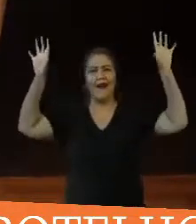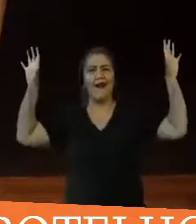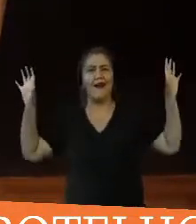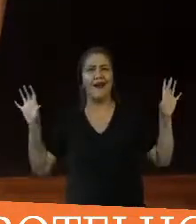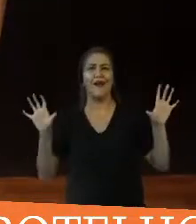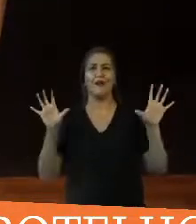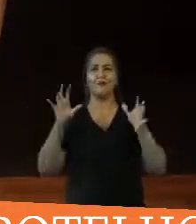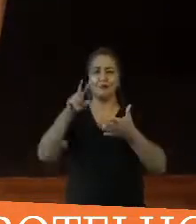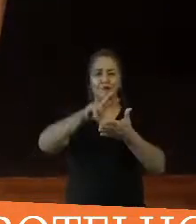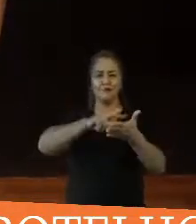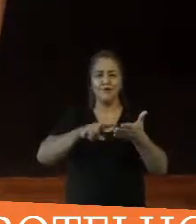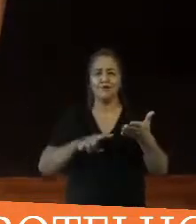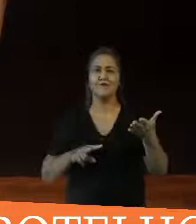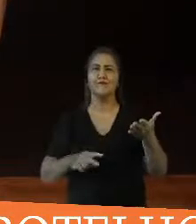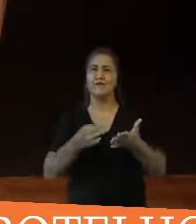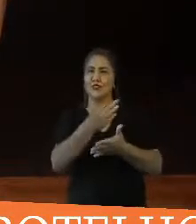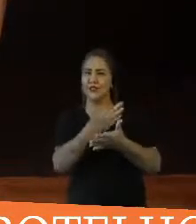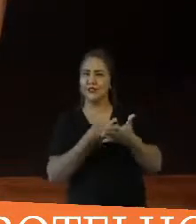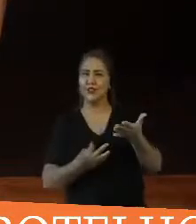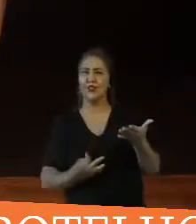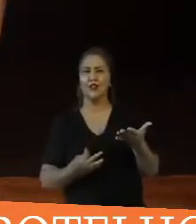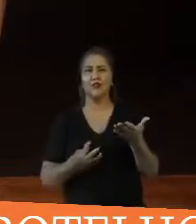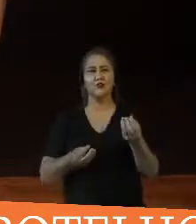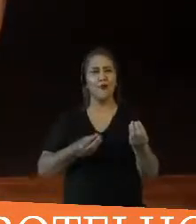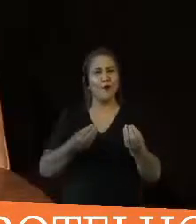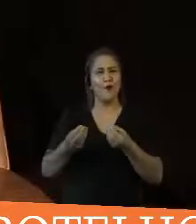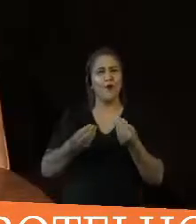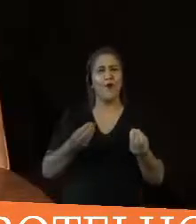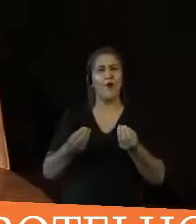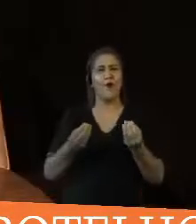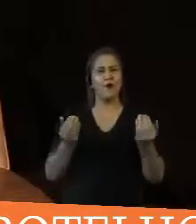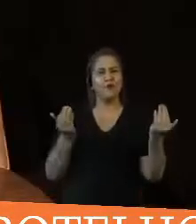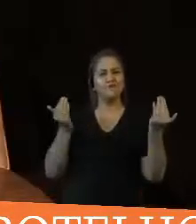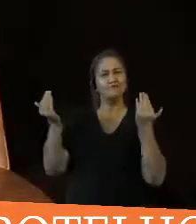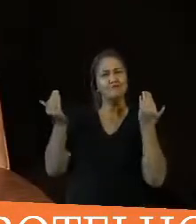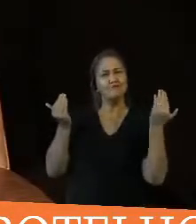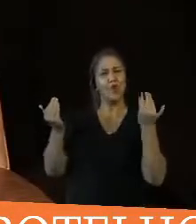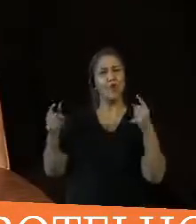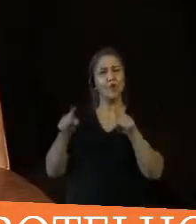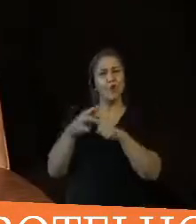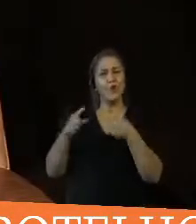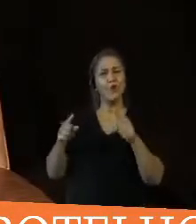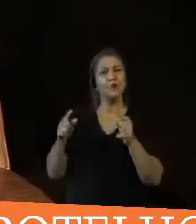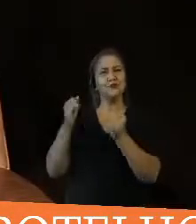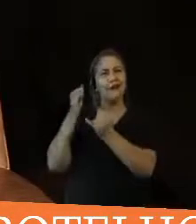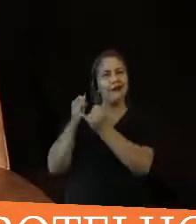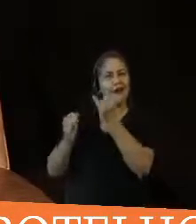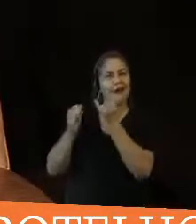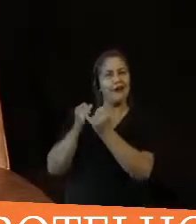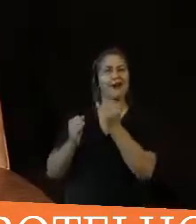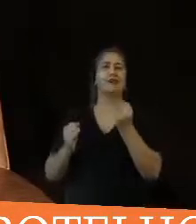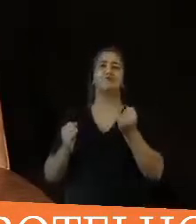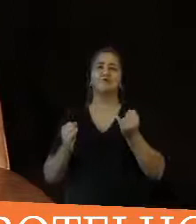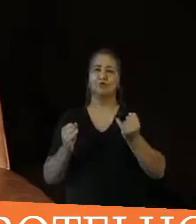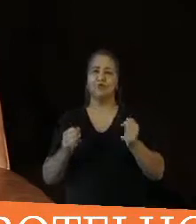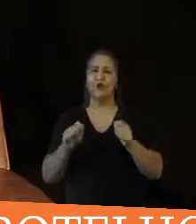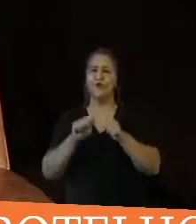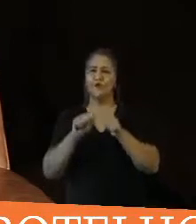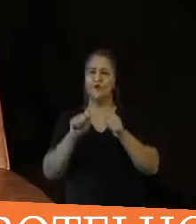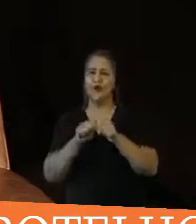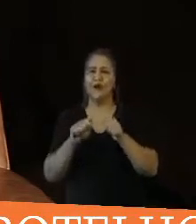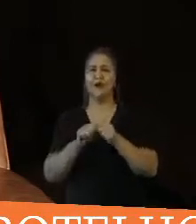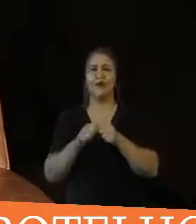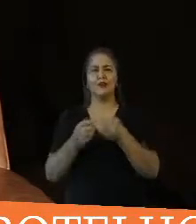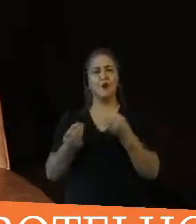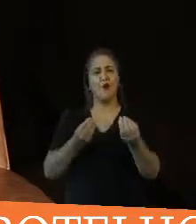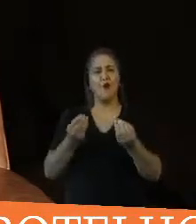da leitura do texto, né, a leitura do texto, a comparação com as músicas, né, foi feita essa